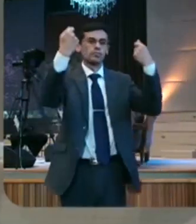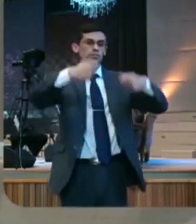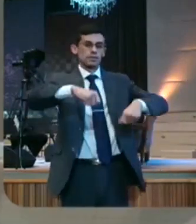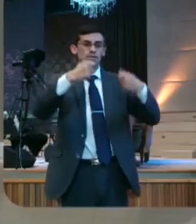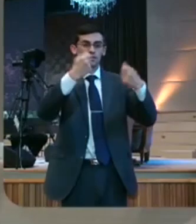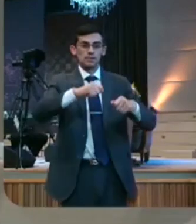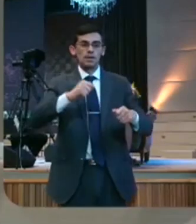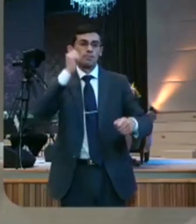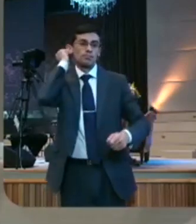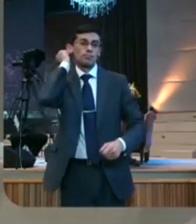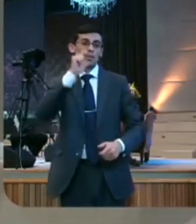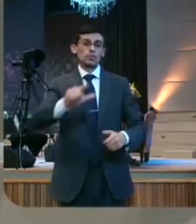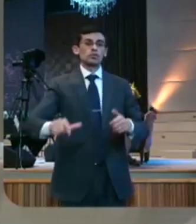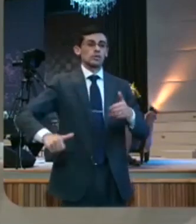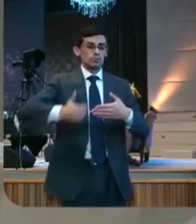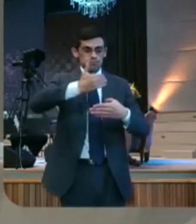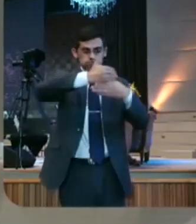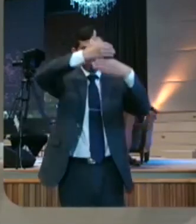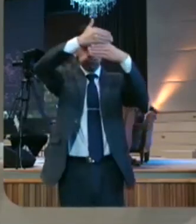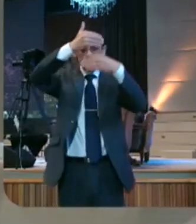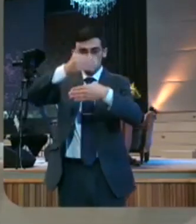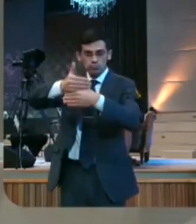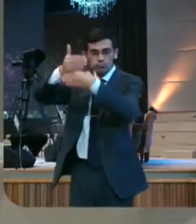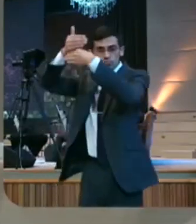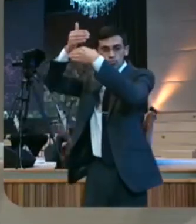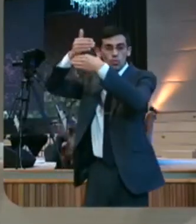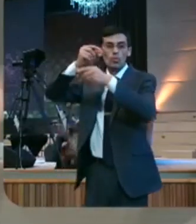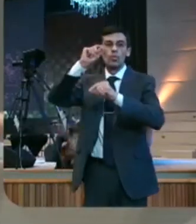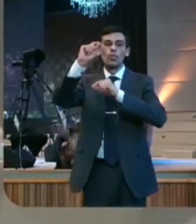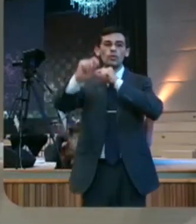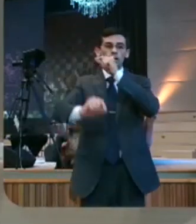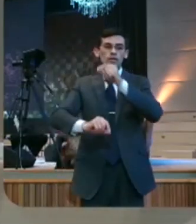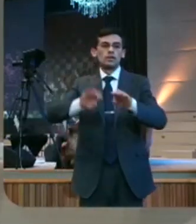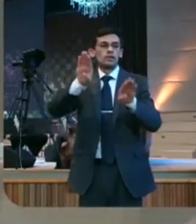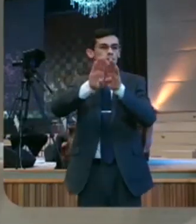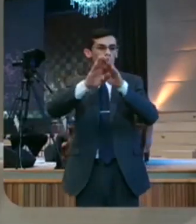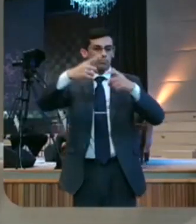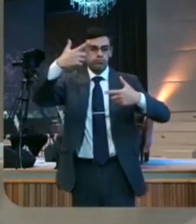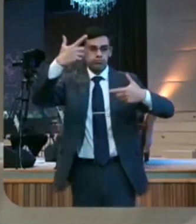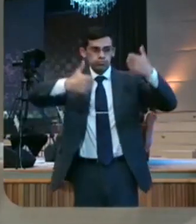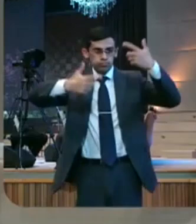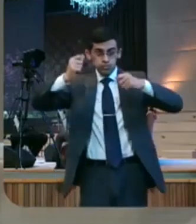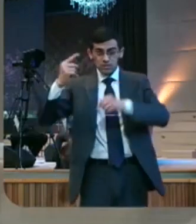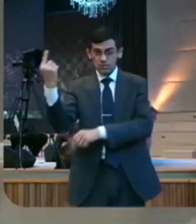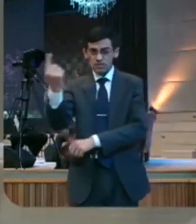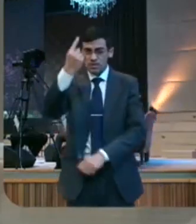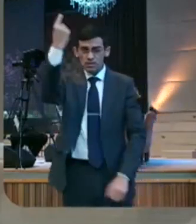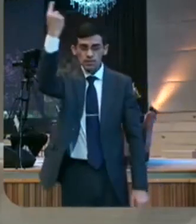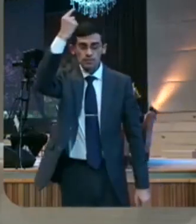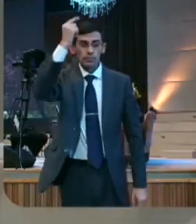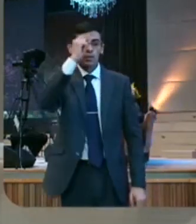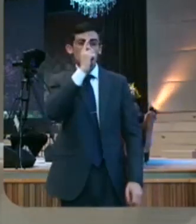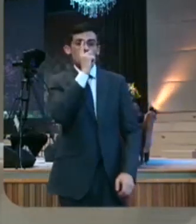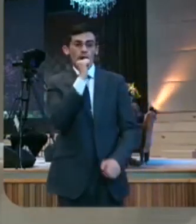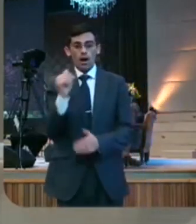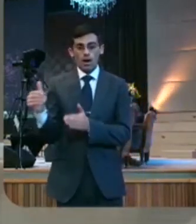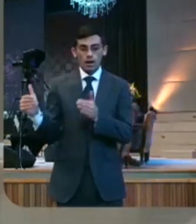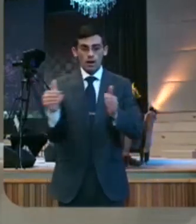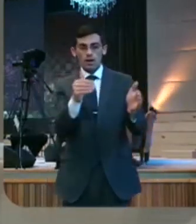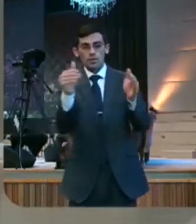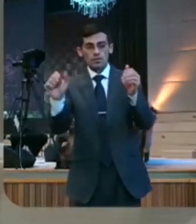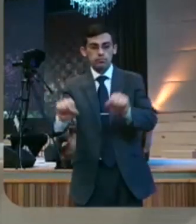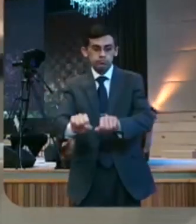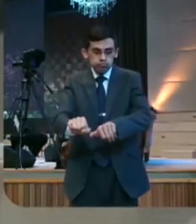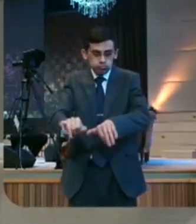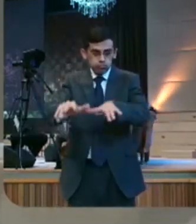para vencer as muralhas intransponíveis, os guerreiros gigantes e os rios em época de